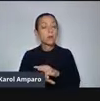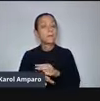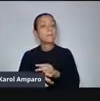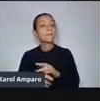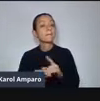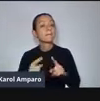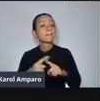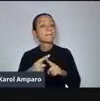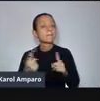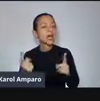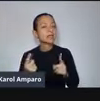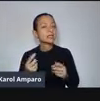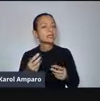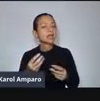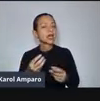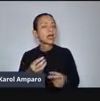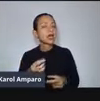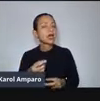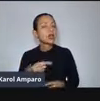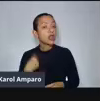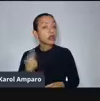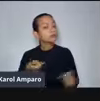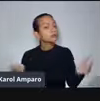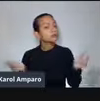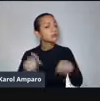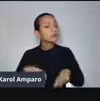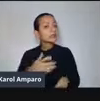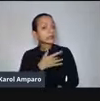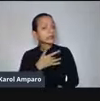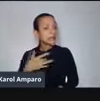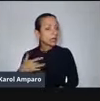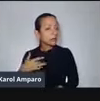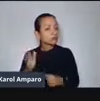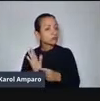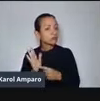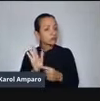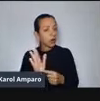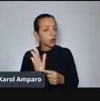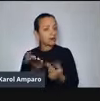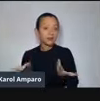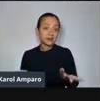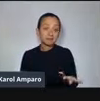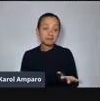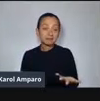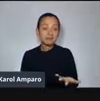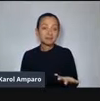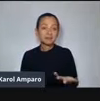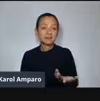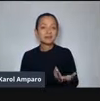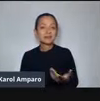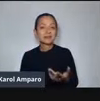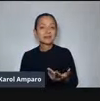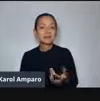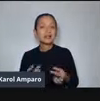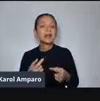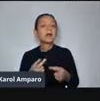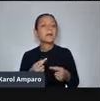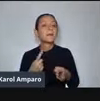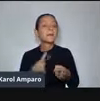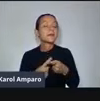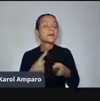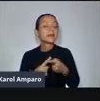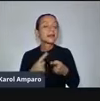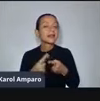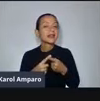de dar saúde pela capoeira, né? Eu sou suspeito em dizer, nós todos, né? Mas tudo que